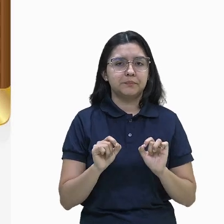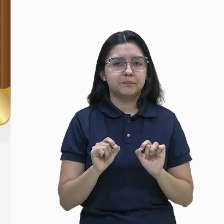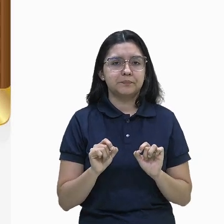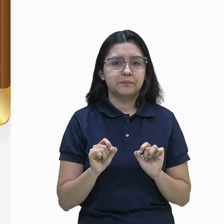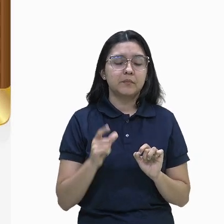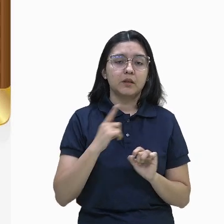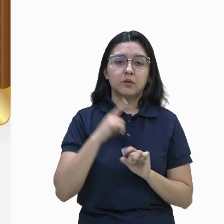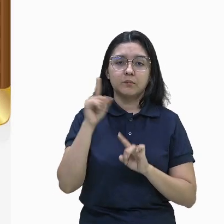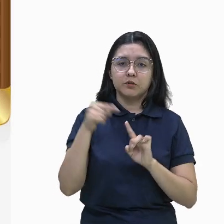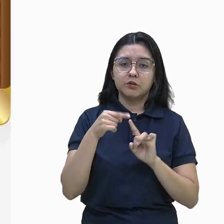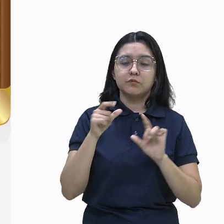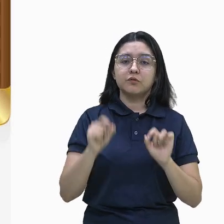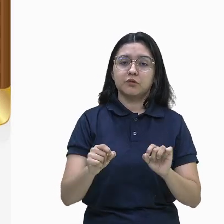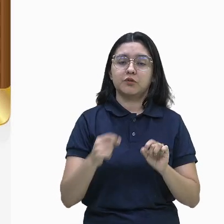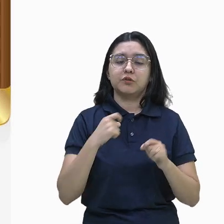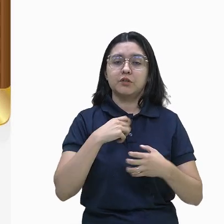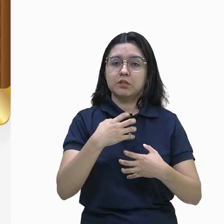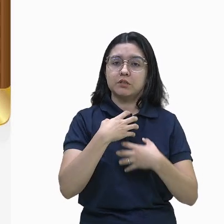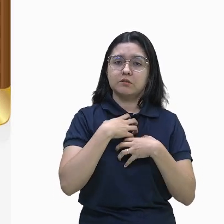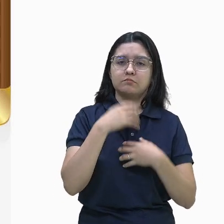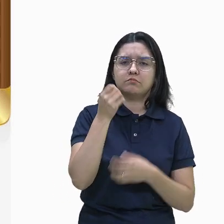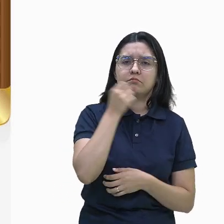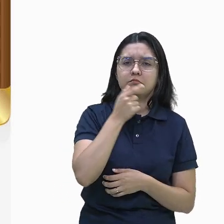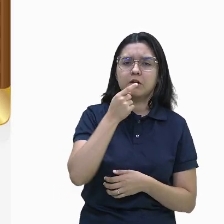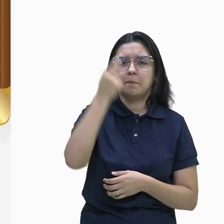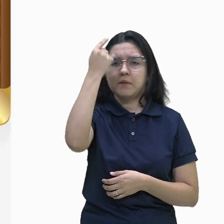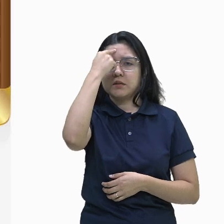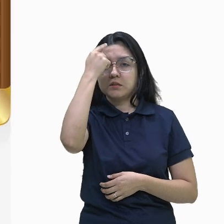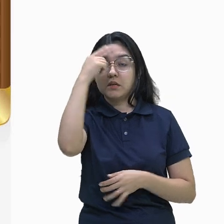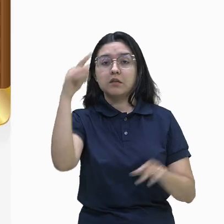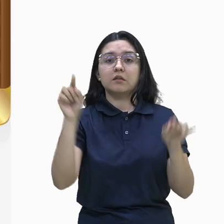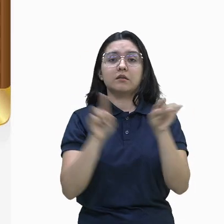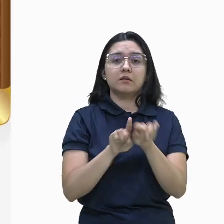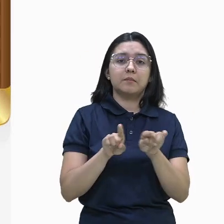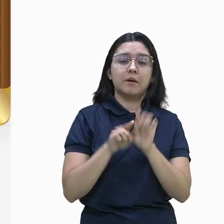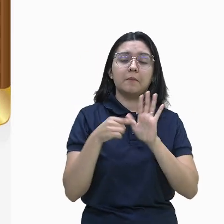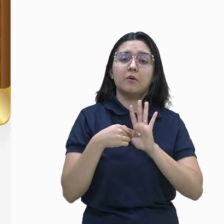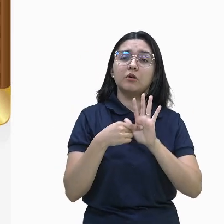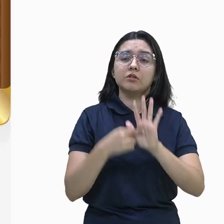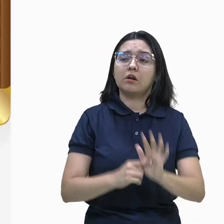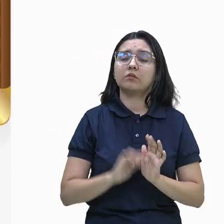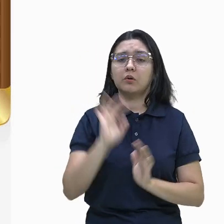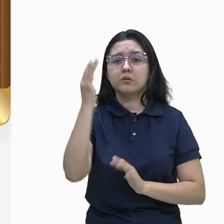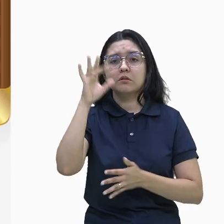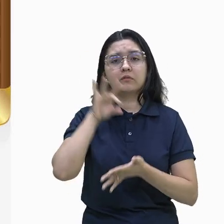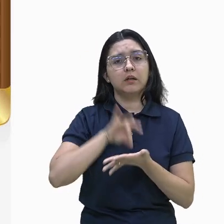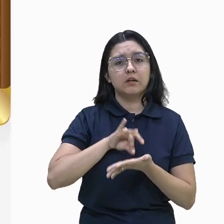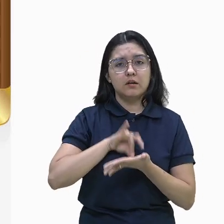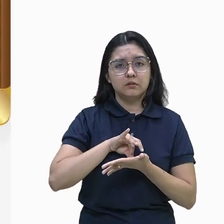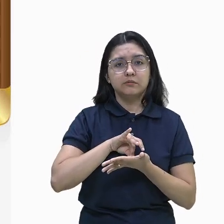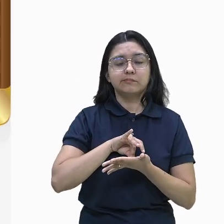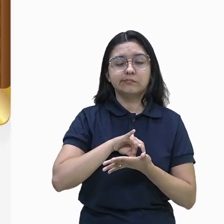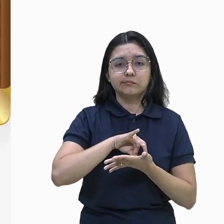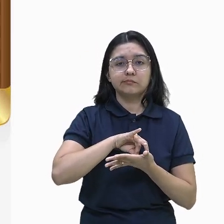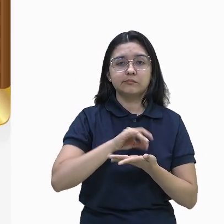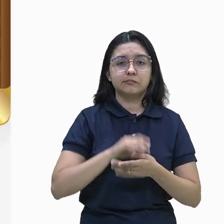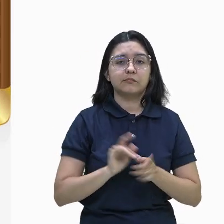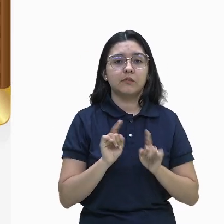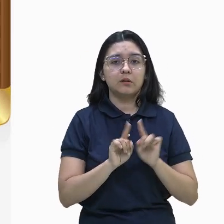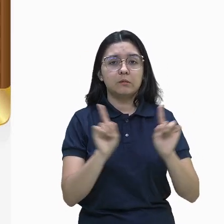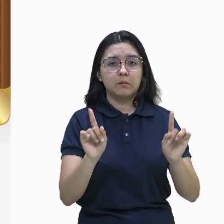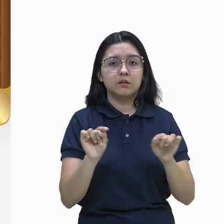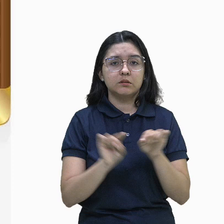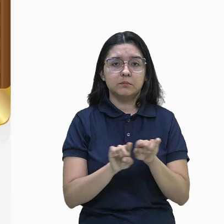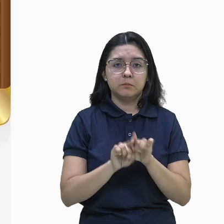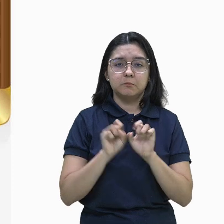tem a função de emocionar, divertir, fazer pensar ou mostrar a realidade. Mas ela pode